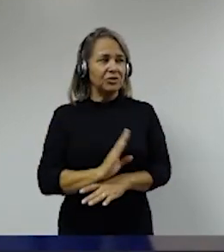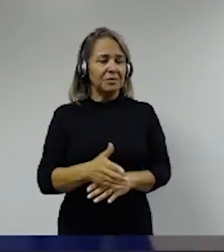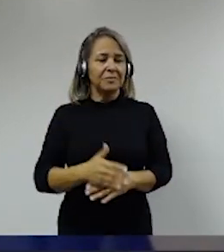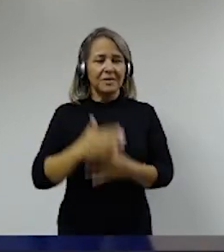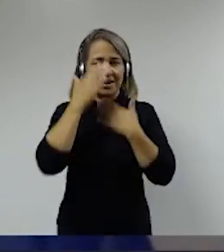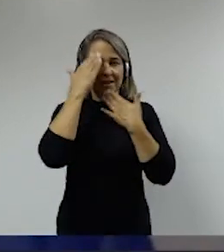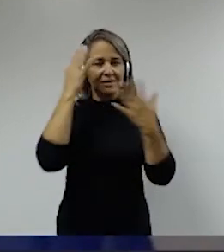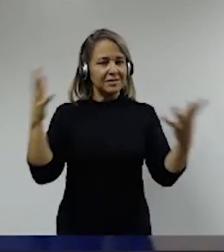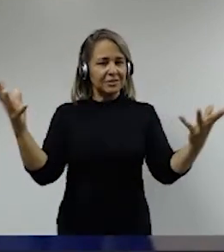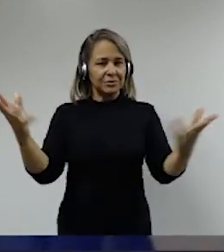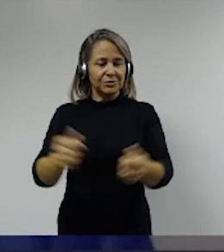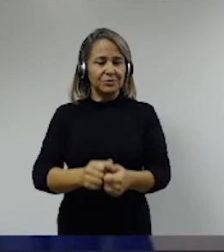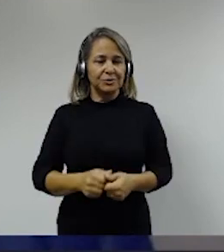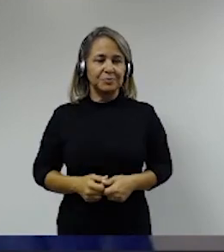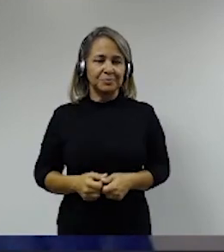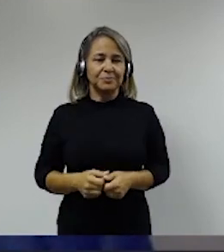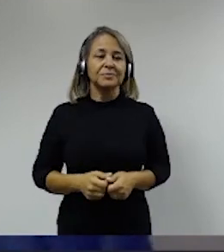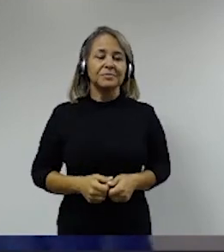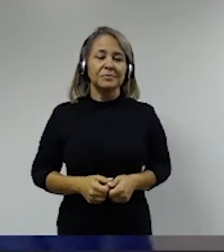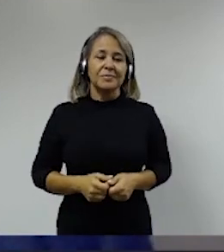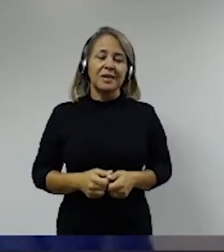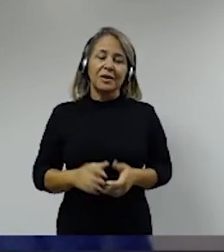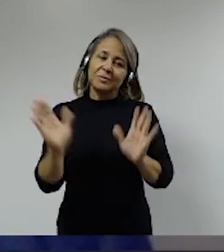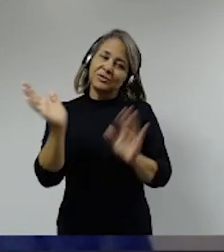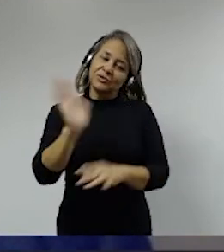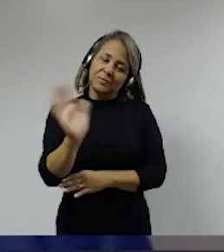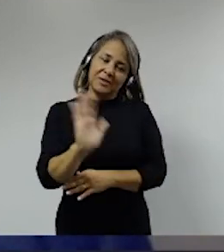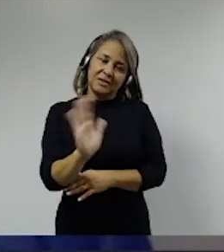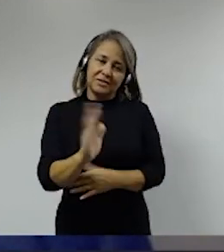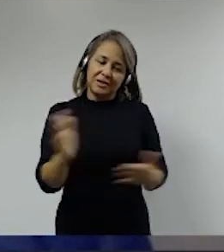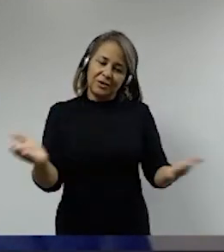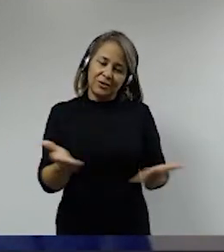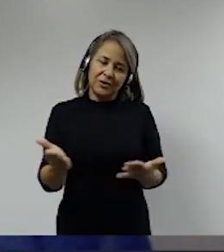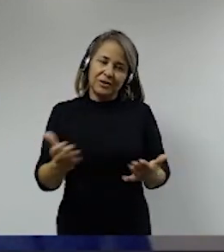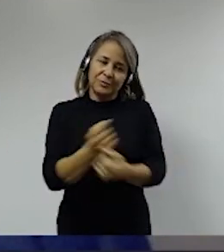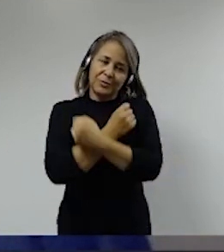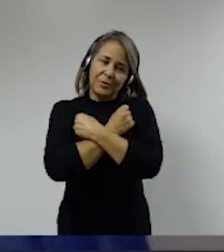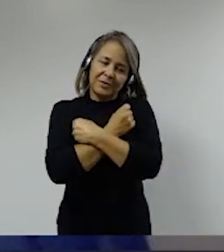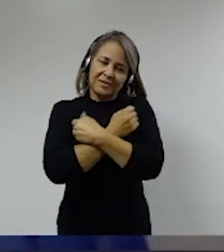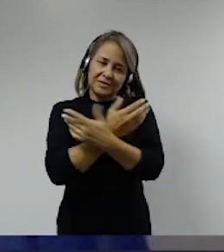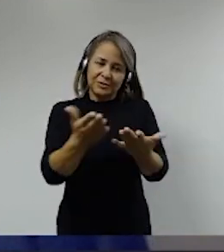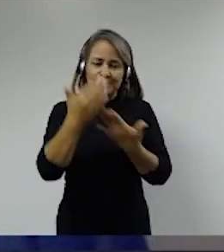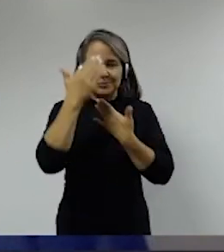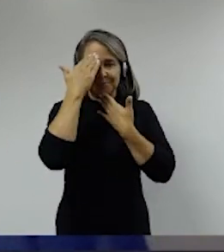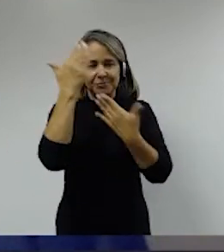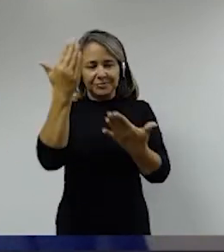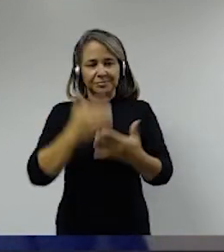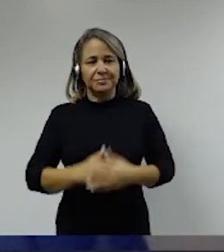todos, não é? E me despeço aqui com um forte abraço. Obrigado.